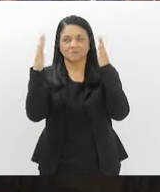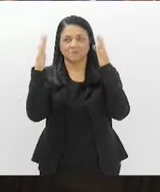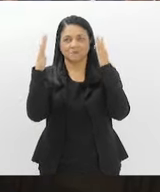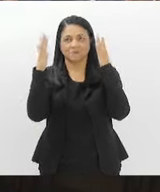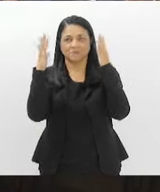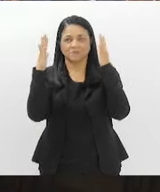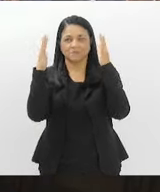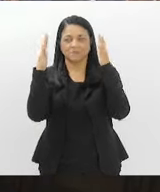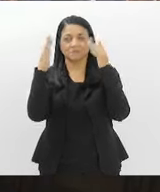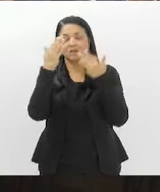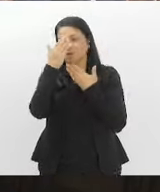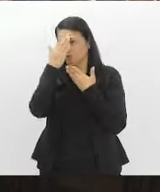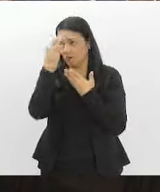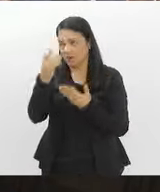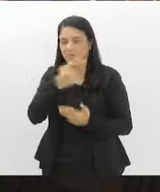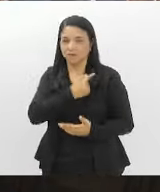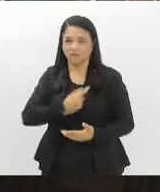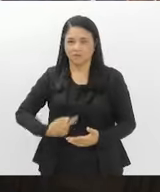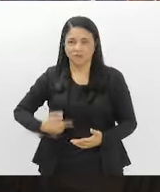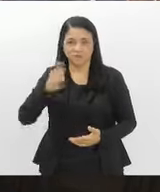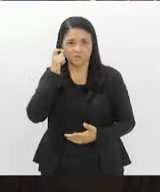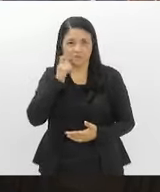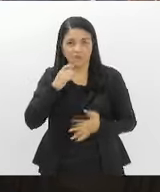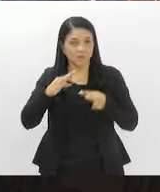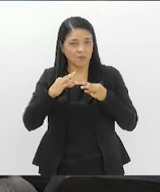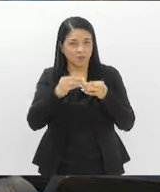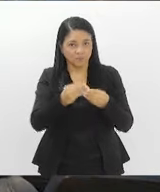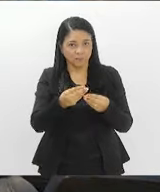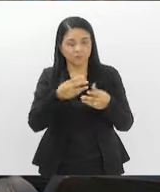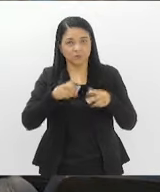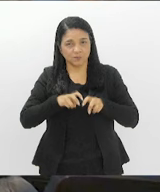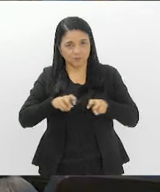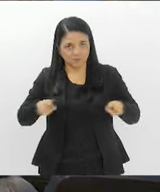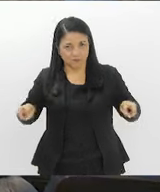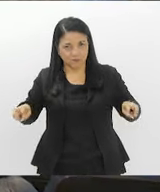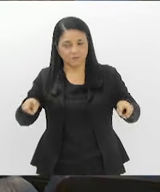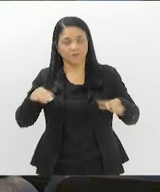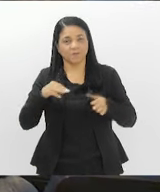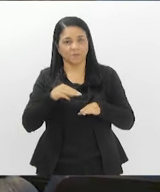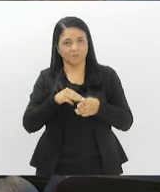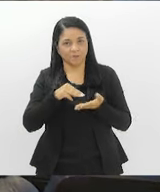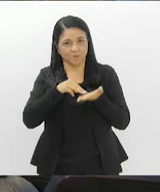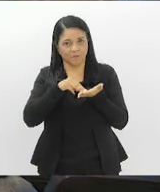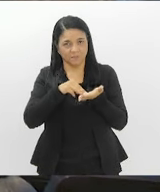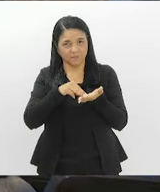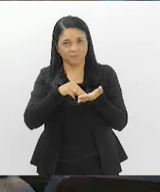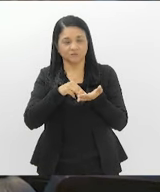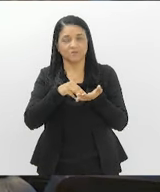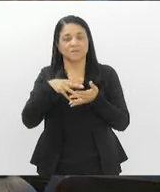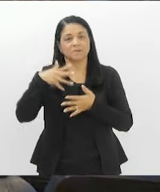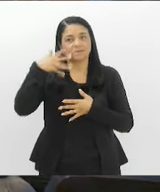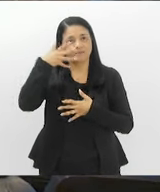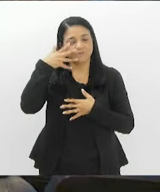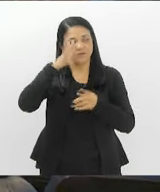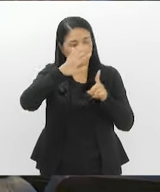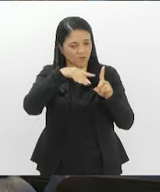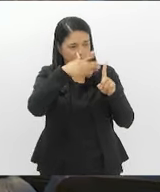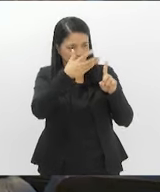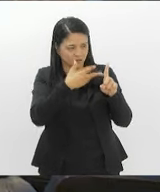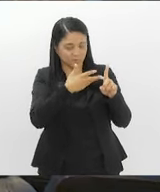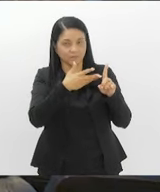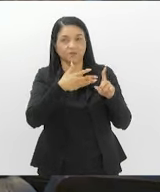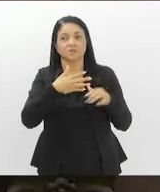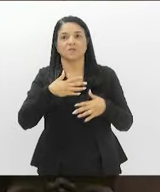Muito obrigado, governador Cláudio Castro, e a todos os membros da mesa pelas explanações ao homenageado. Gostaria ainda, em